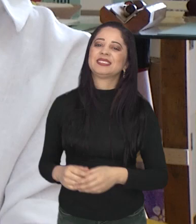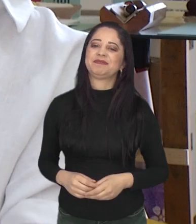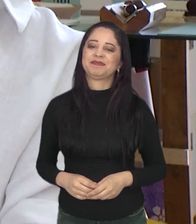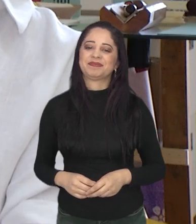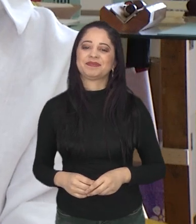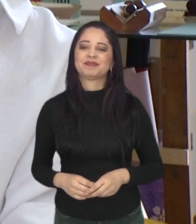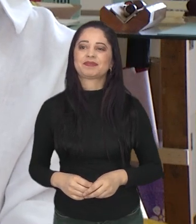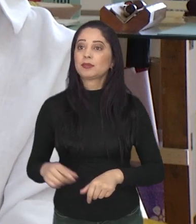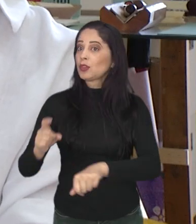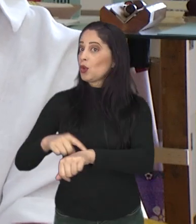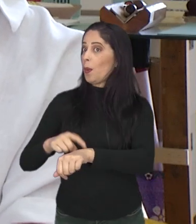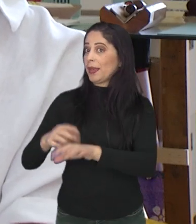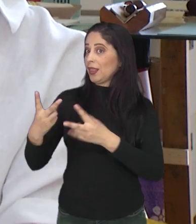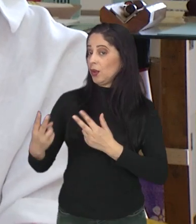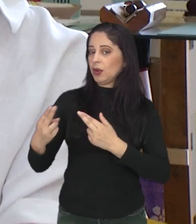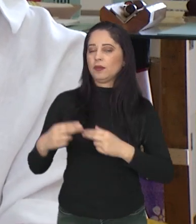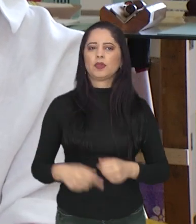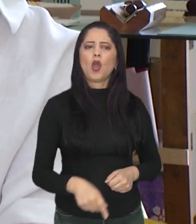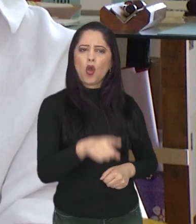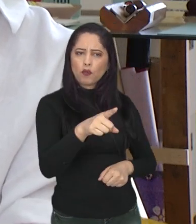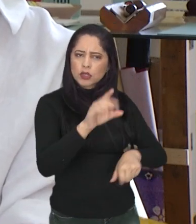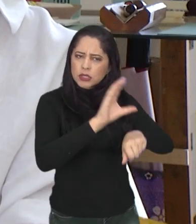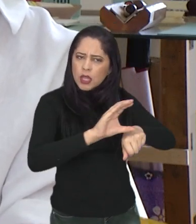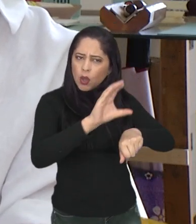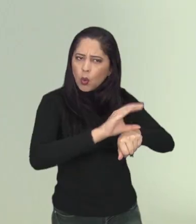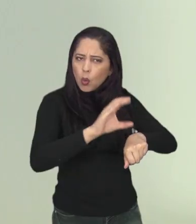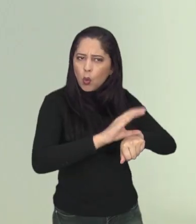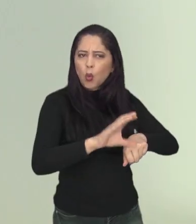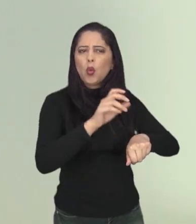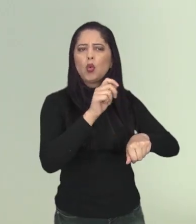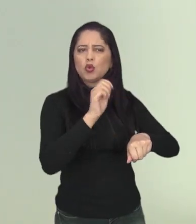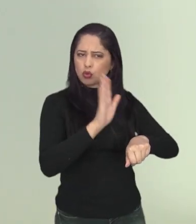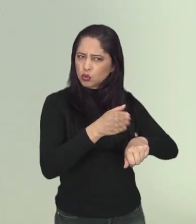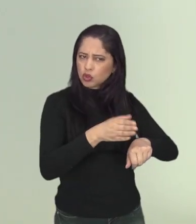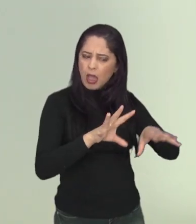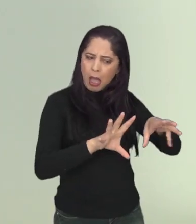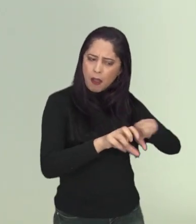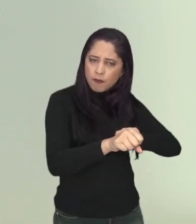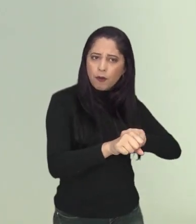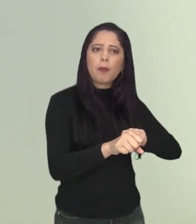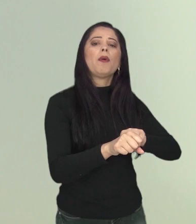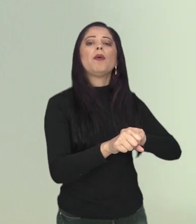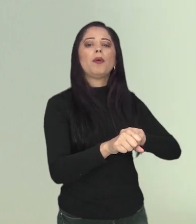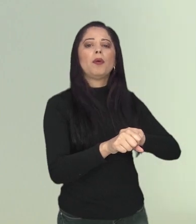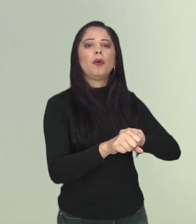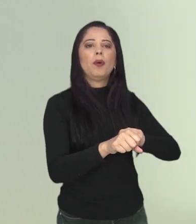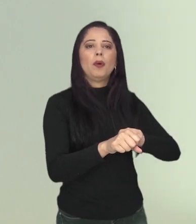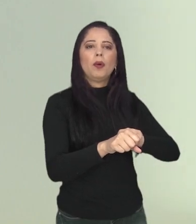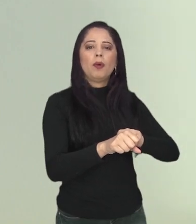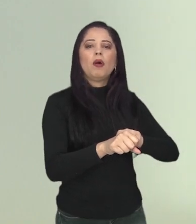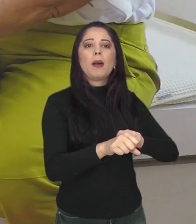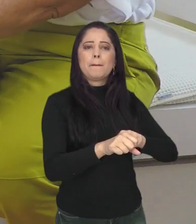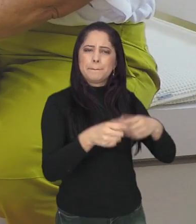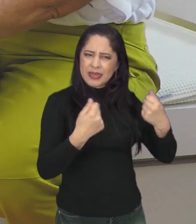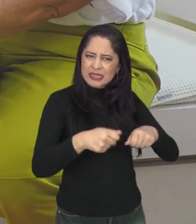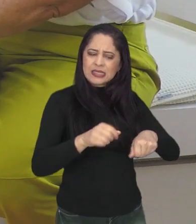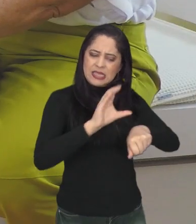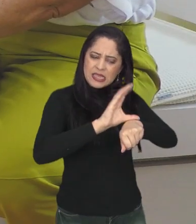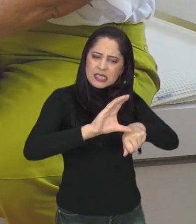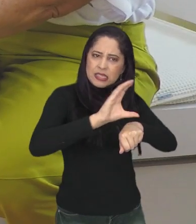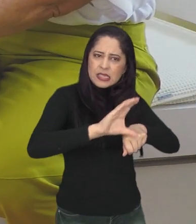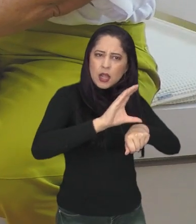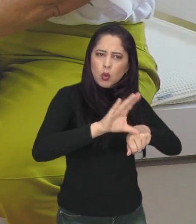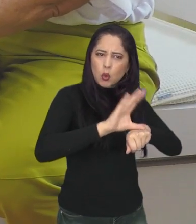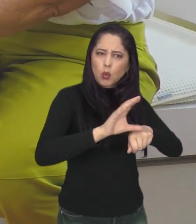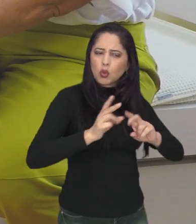foram acontecendo tudo ao mesmo tempo você fez cursos continua fazendo esse mundo pede cada